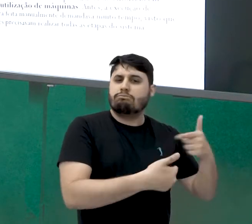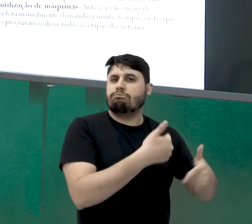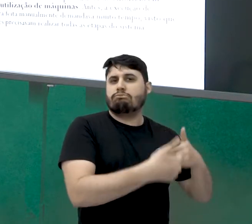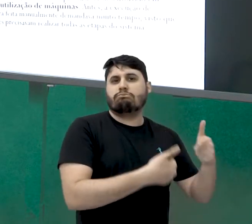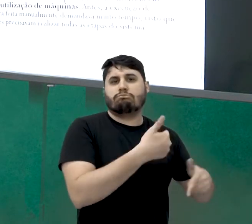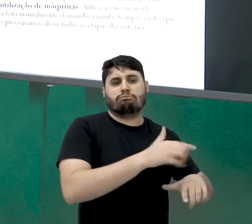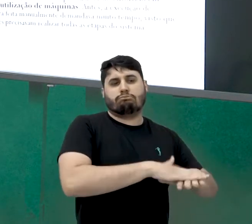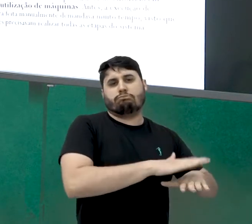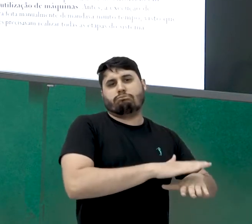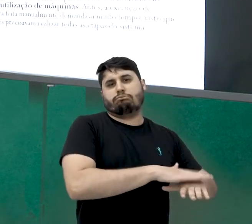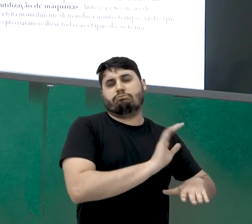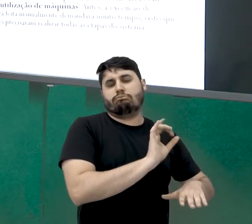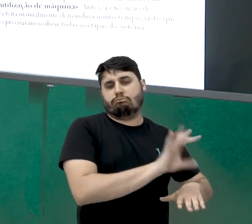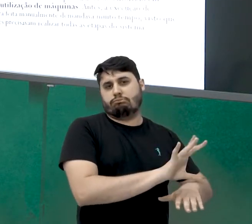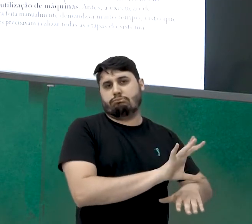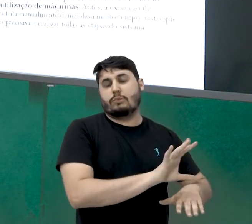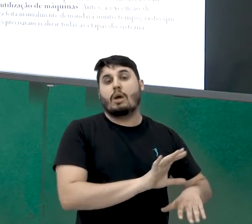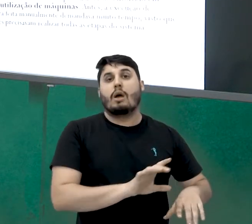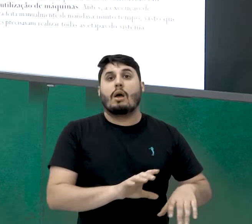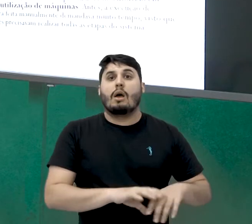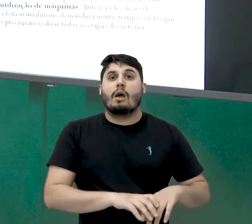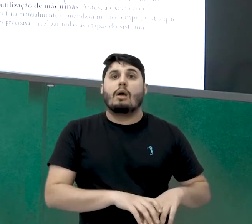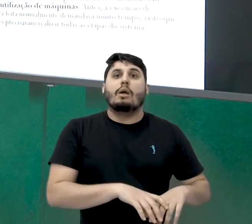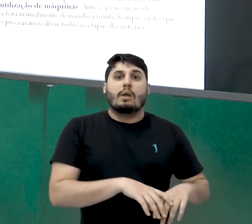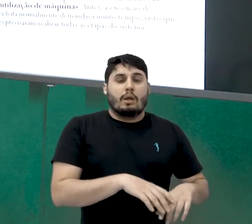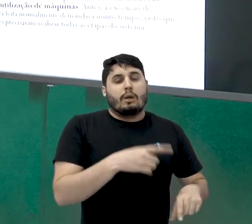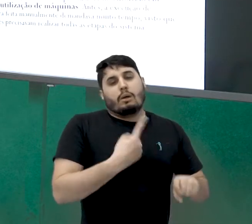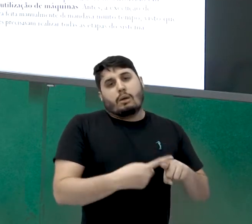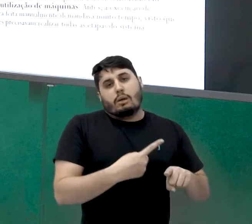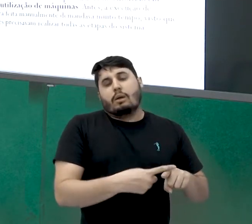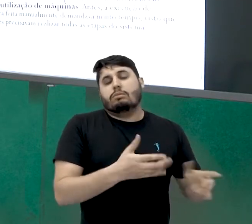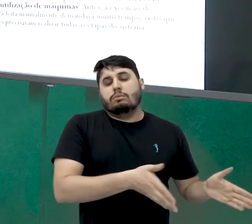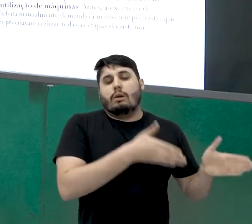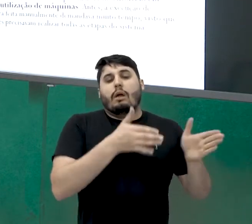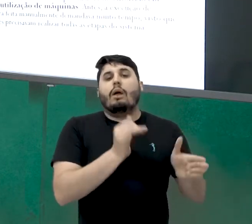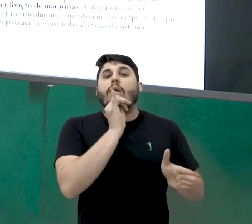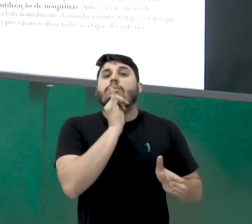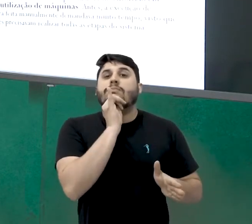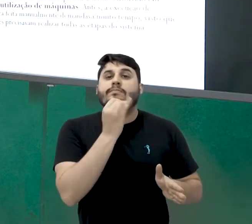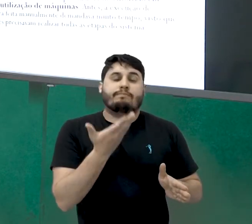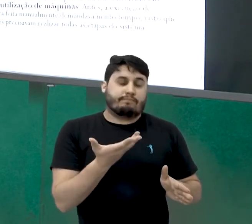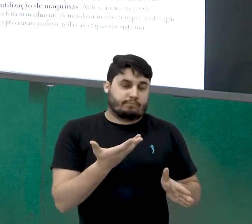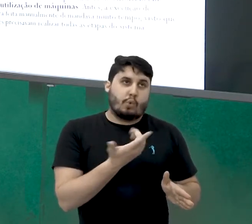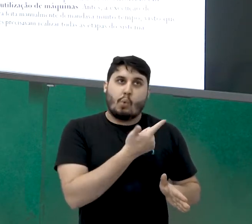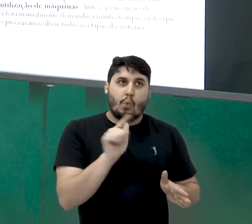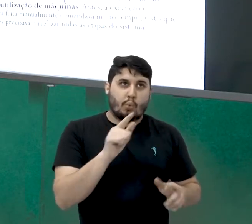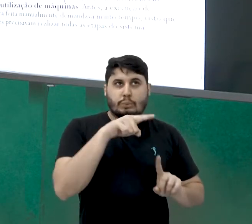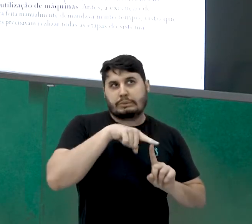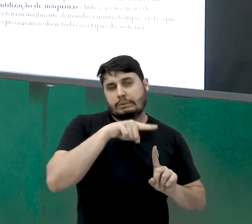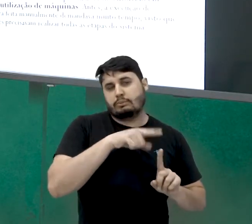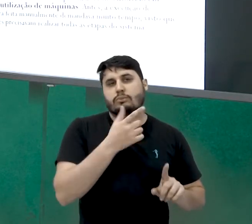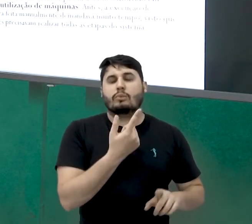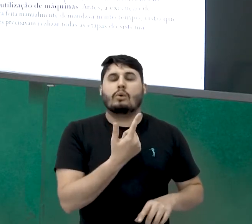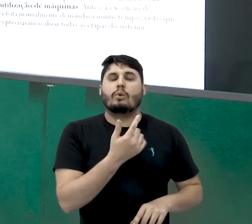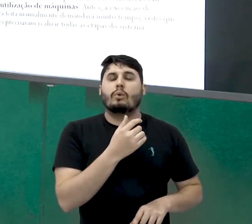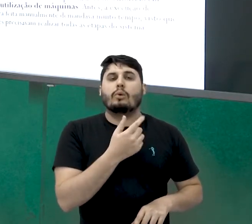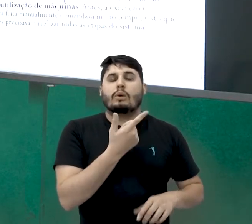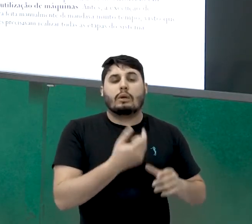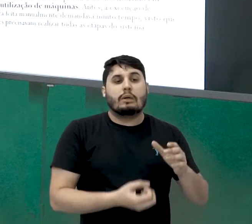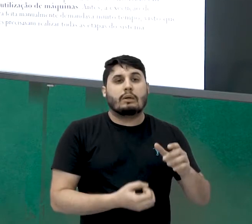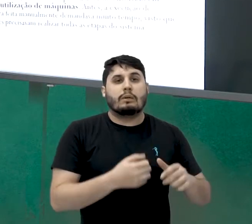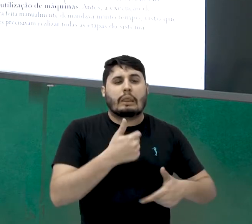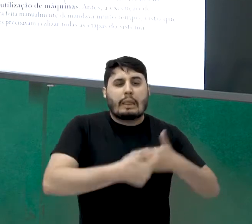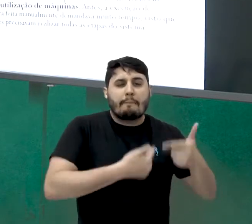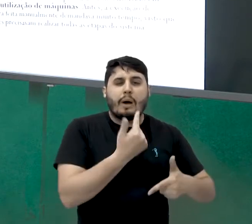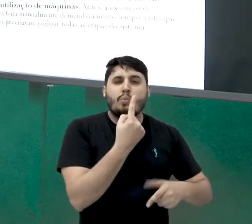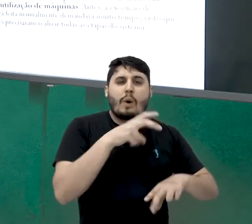Na manufatura, você tinha a divisão da produção. Por exemplo, você pegar uma cadeira, aí, quando é um artesão, ele